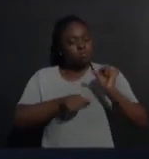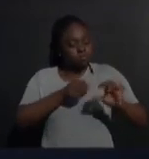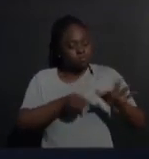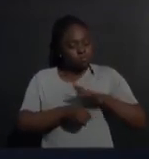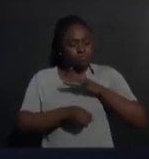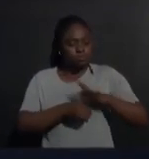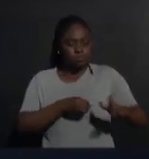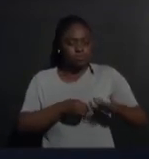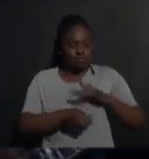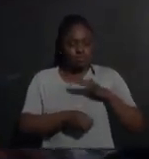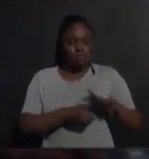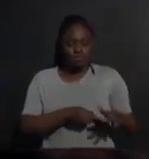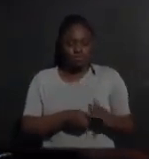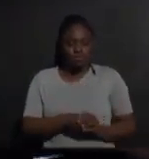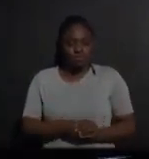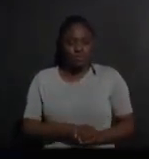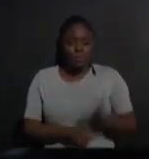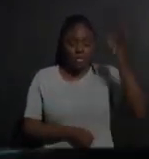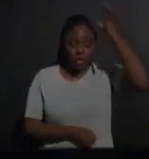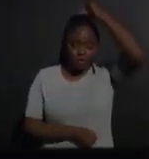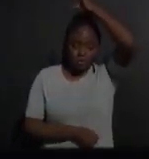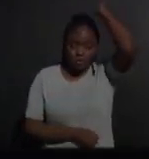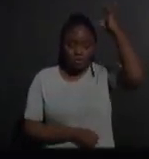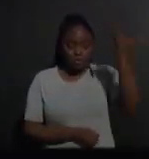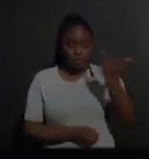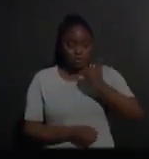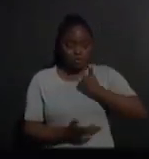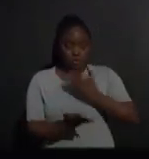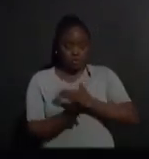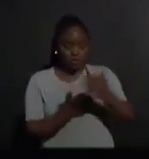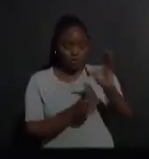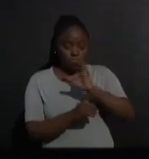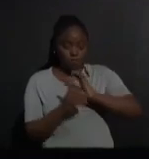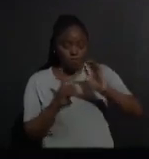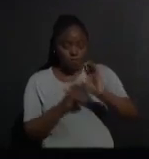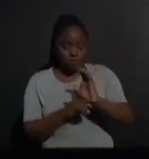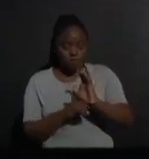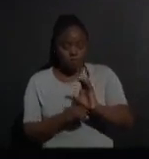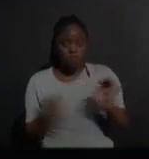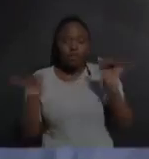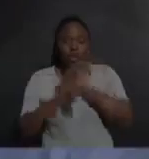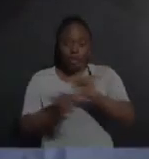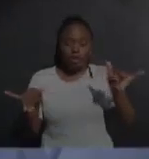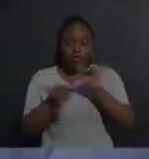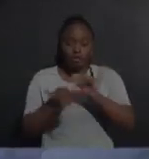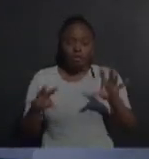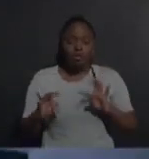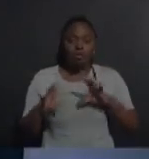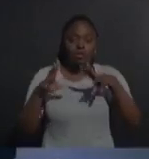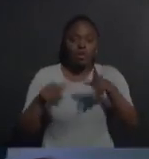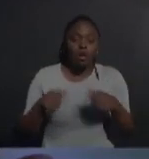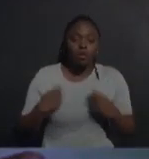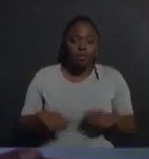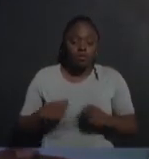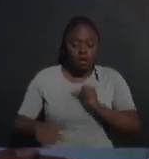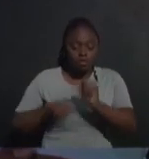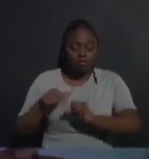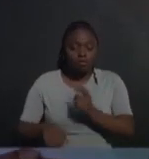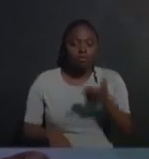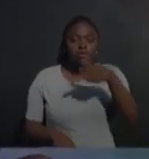cima de reavivamento. Mas você sabe o que, é que o Espírito de Jesus falou comigo no início do culto aqui? Diga para eles que muitos aqui não precisam de reavivamento, não precisam de avivamento mesmo,